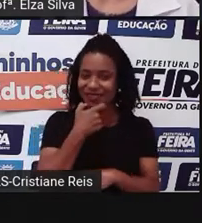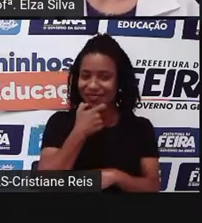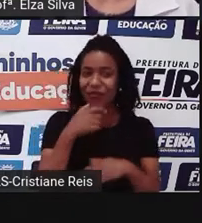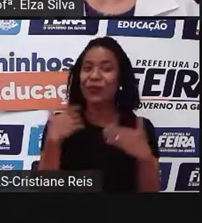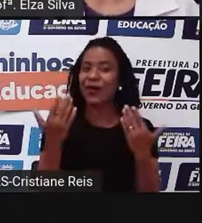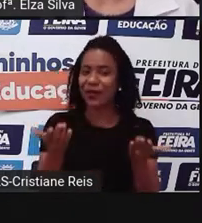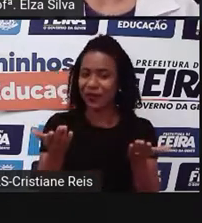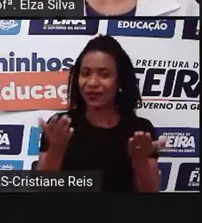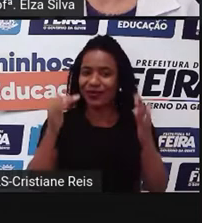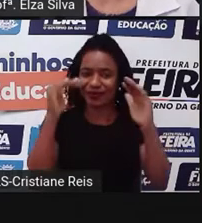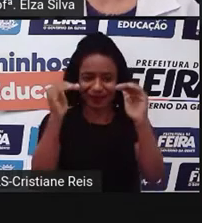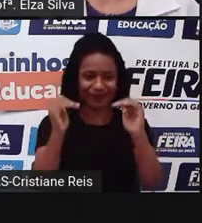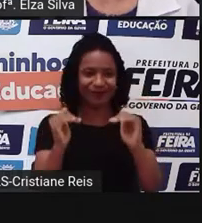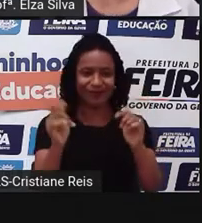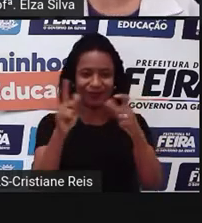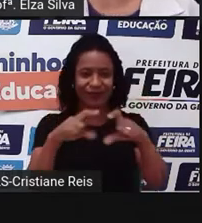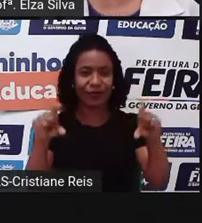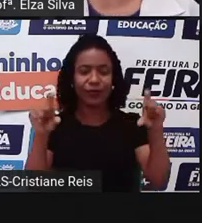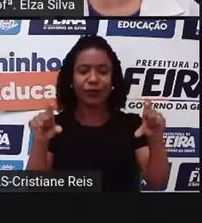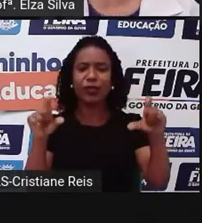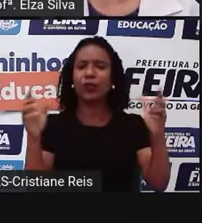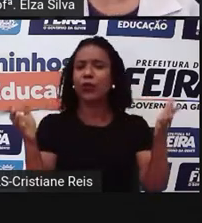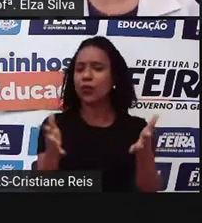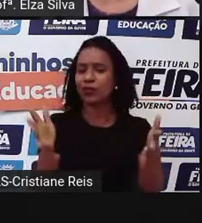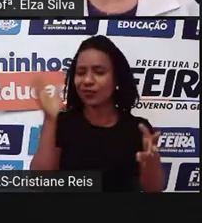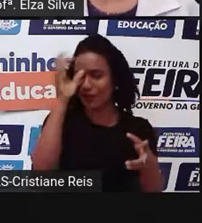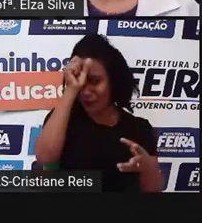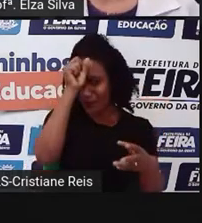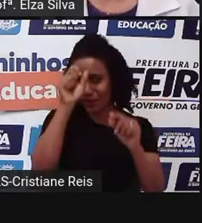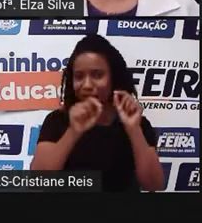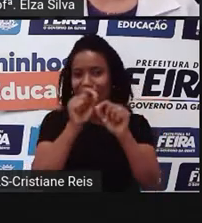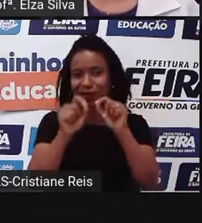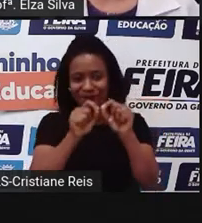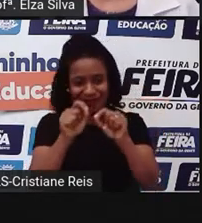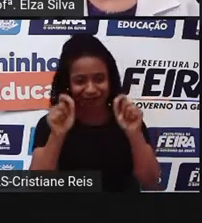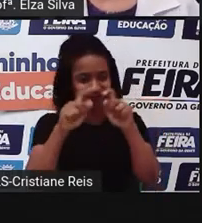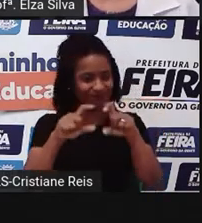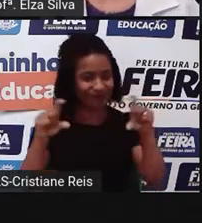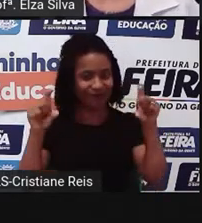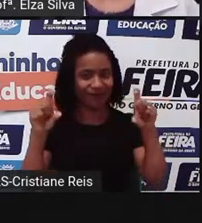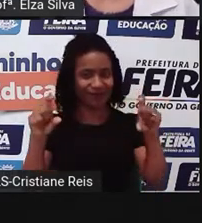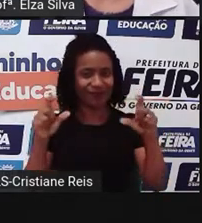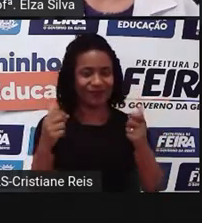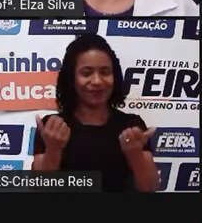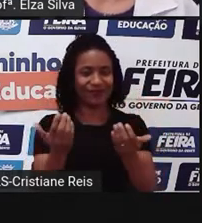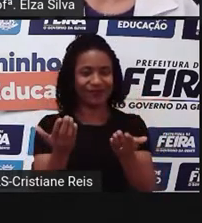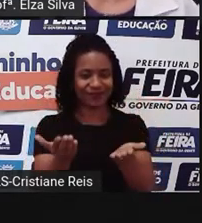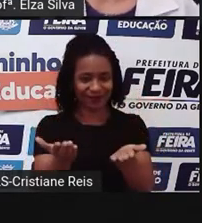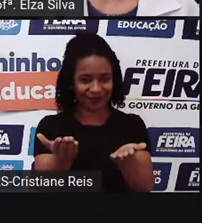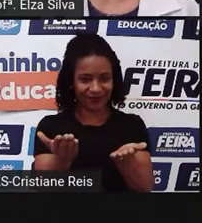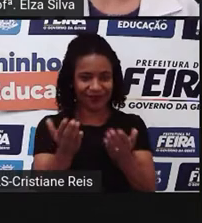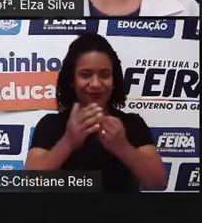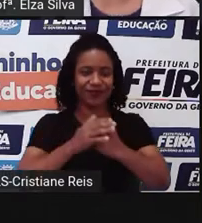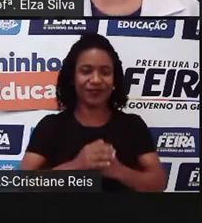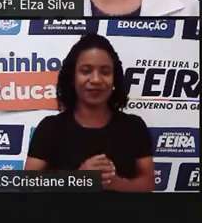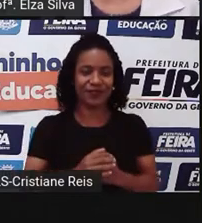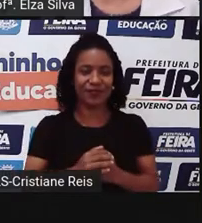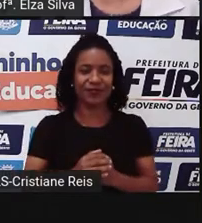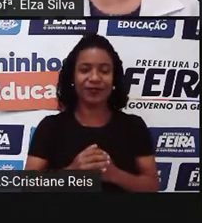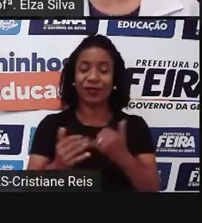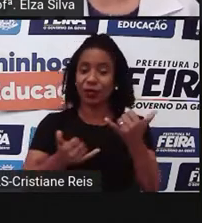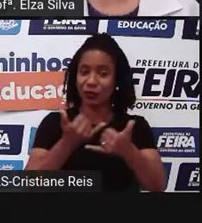Abaixo do cabeçalho, qual o título de nossa aula? Que será Intraland Game. Então o jogo